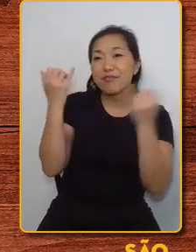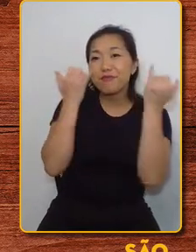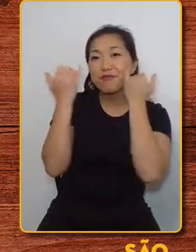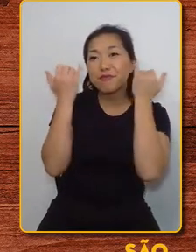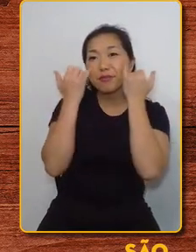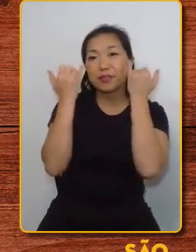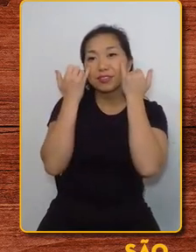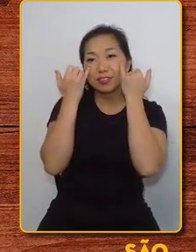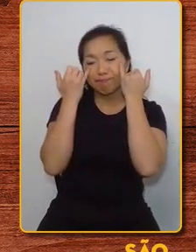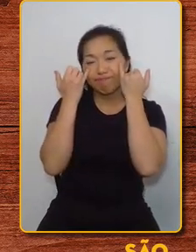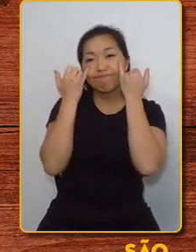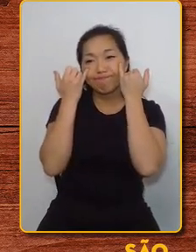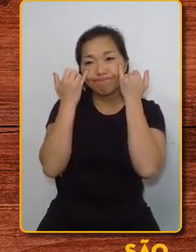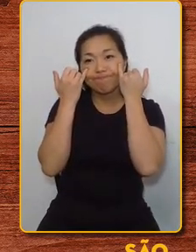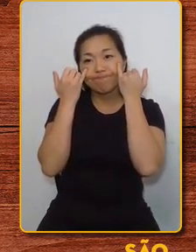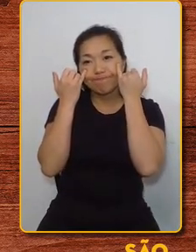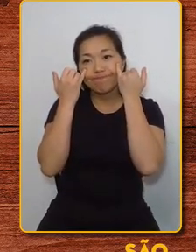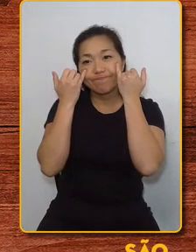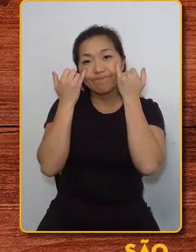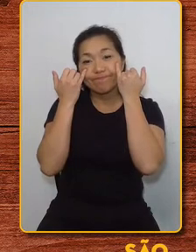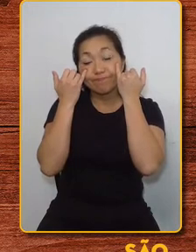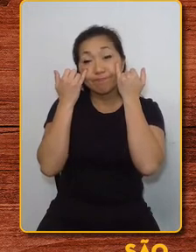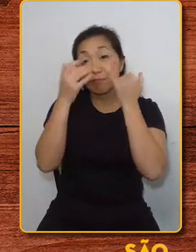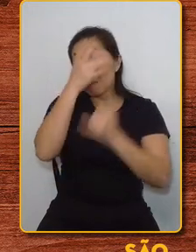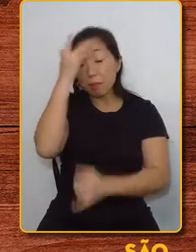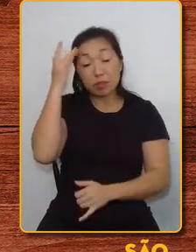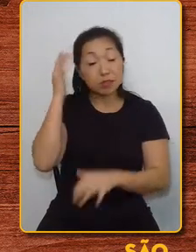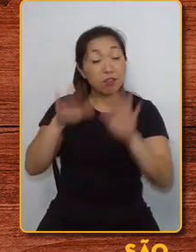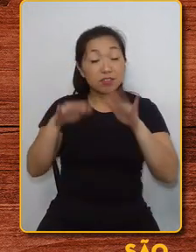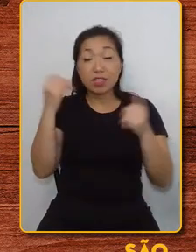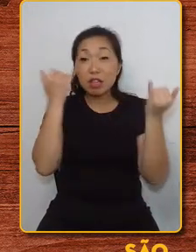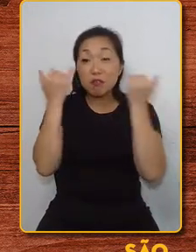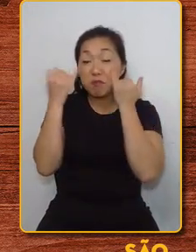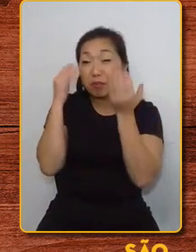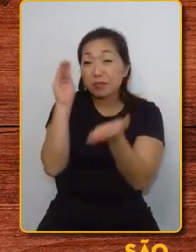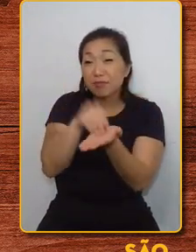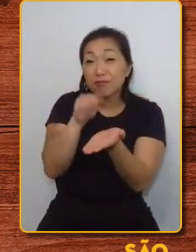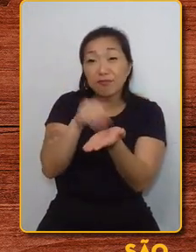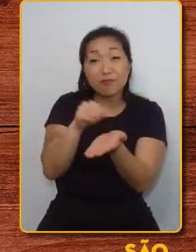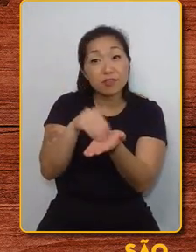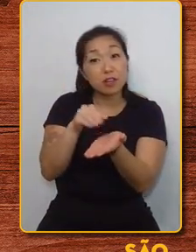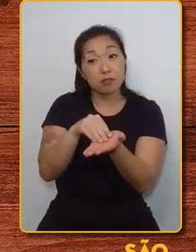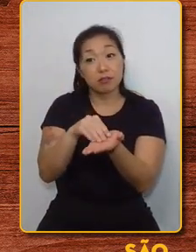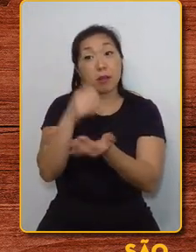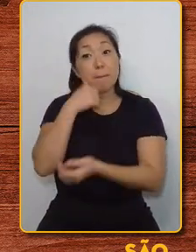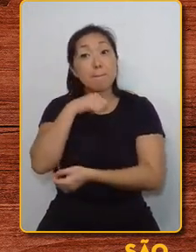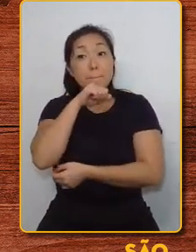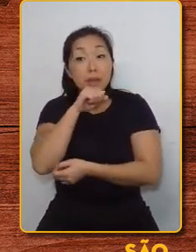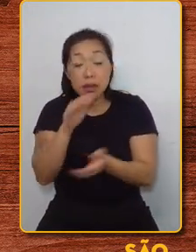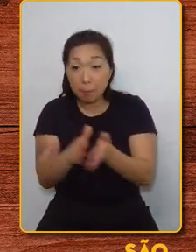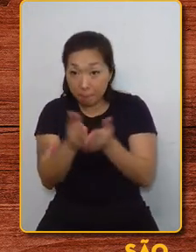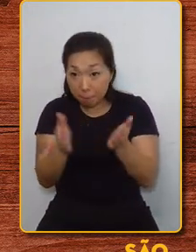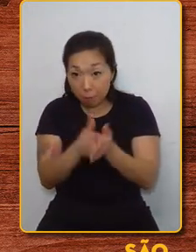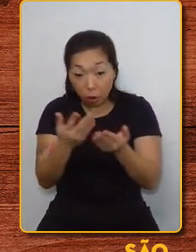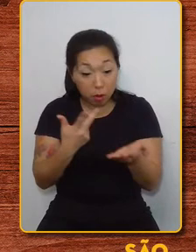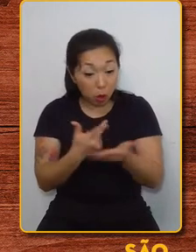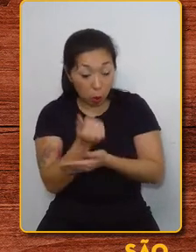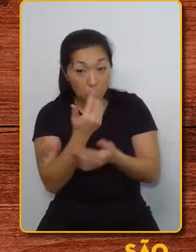Acesso à informação. As pessoas estão desinformadas. A mãe pobre compra um pacote de